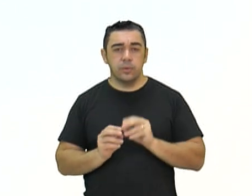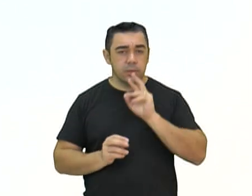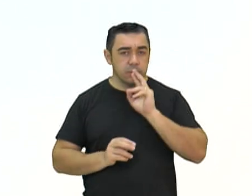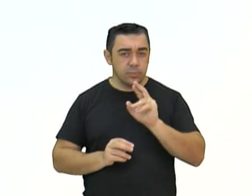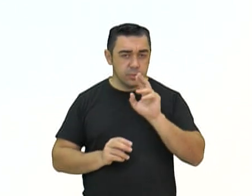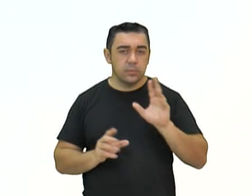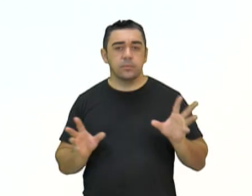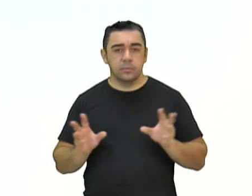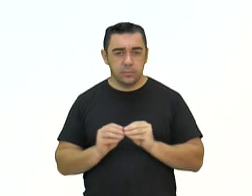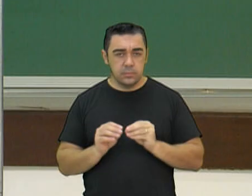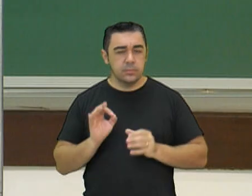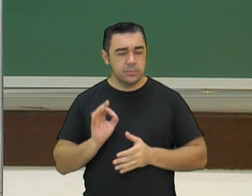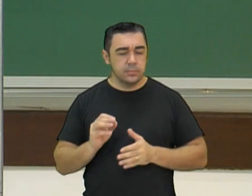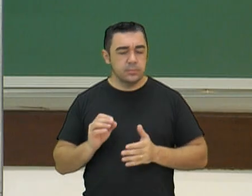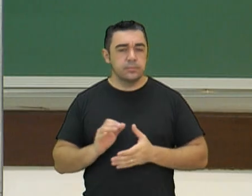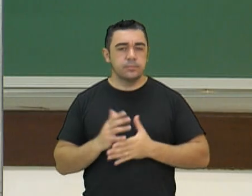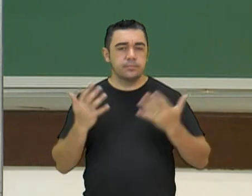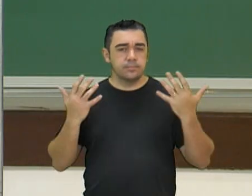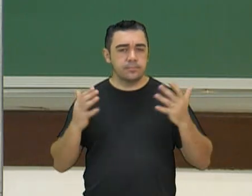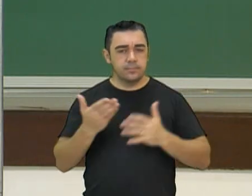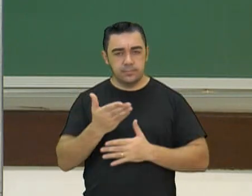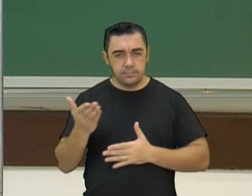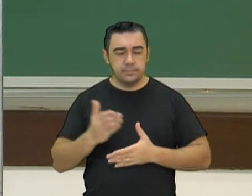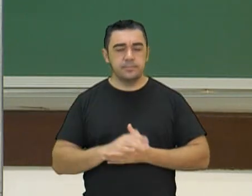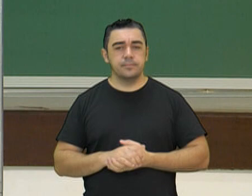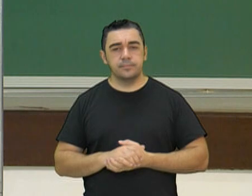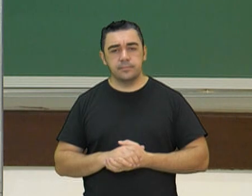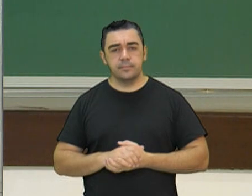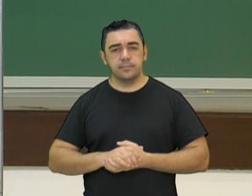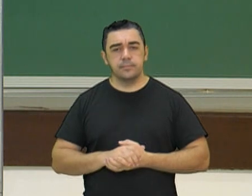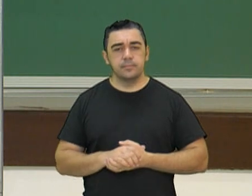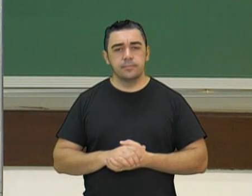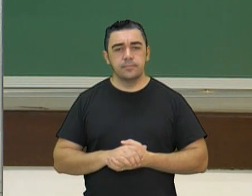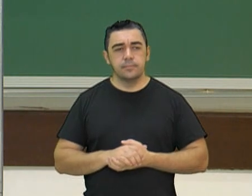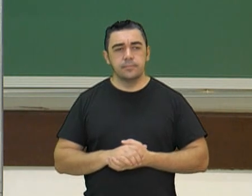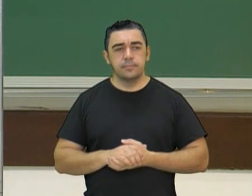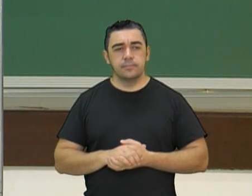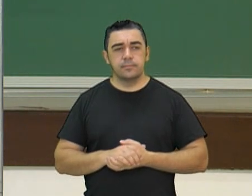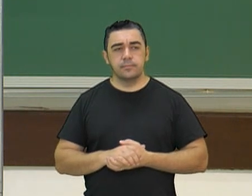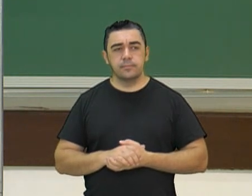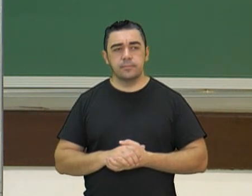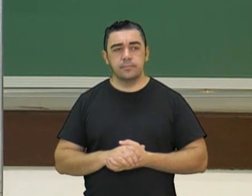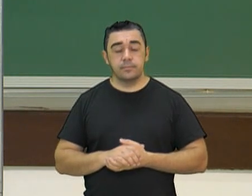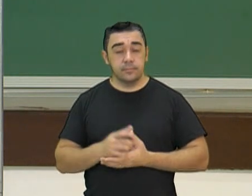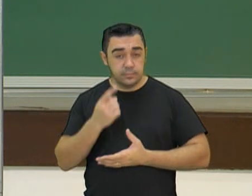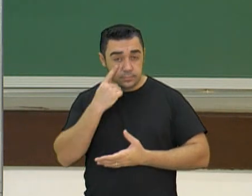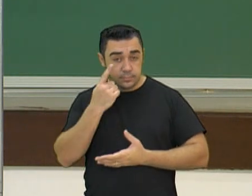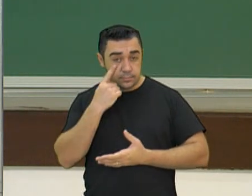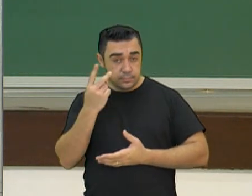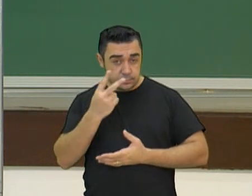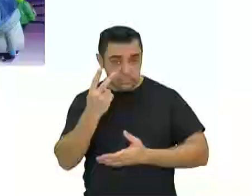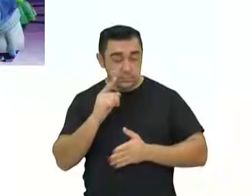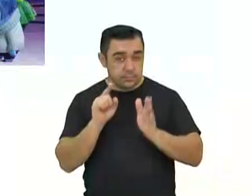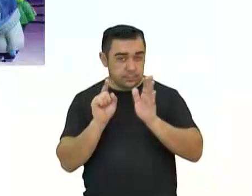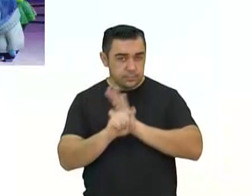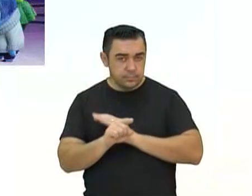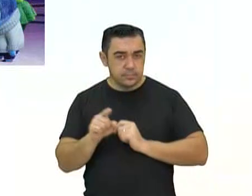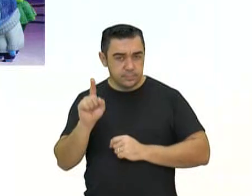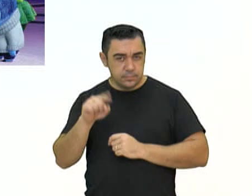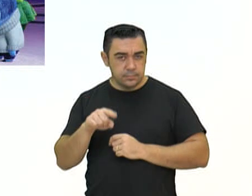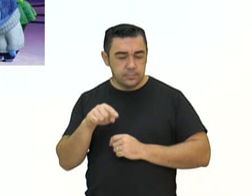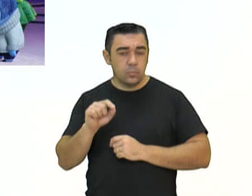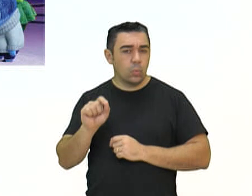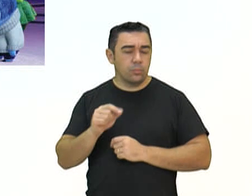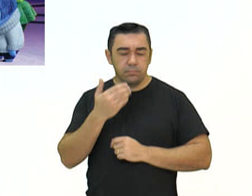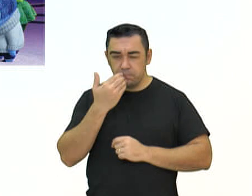a letra A, acertou, parabéns. Trata-se de um resumo. Agora vamos ver aqui, a próxima atividade solicita